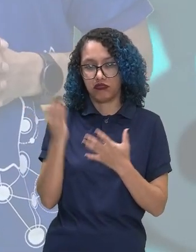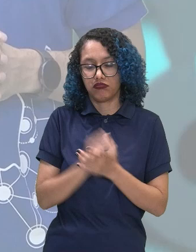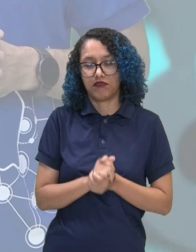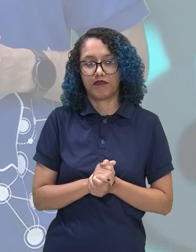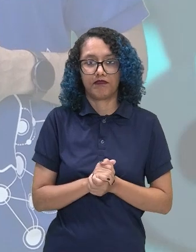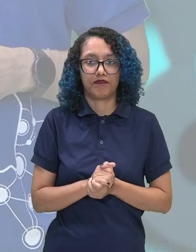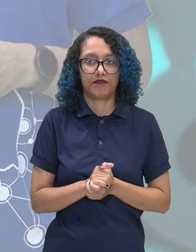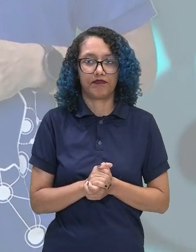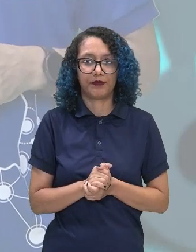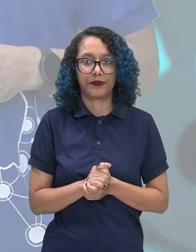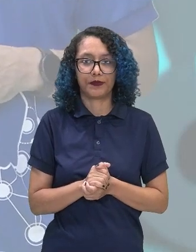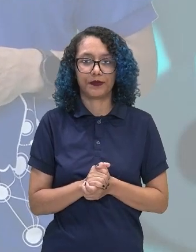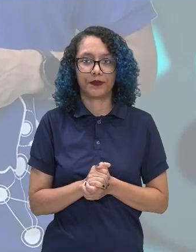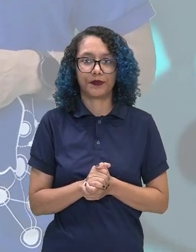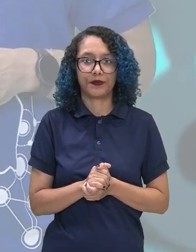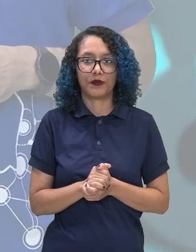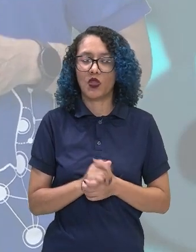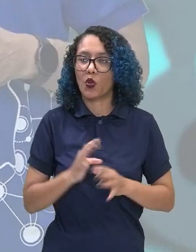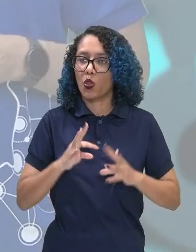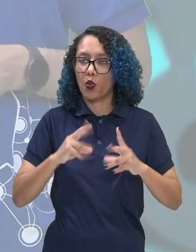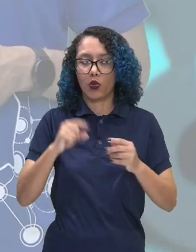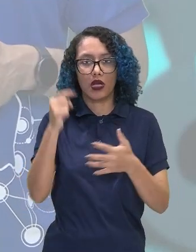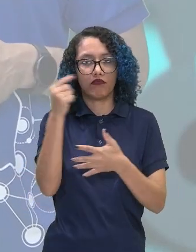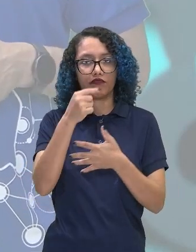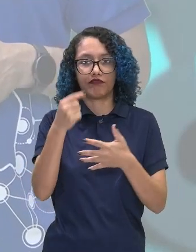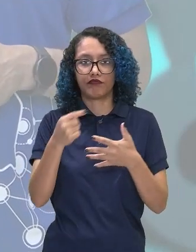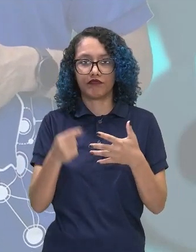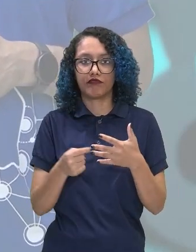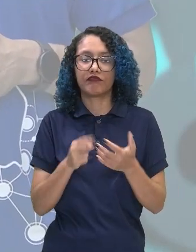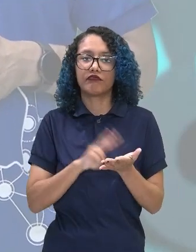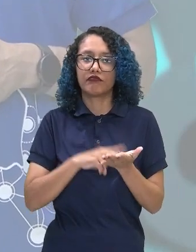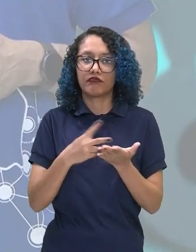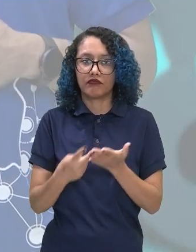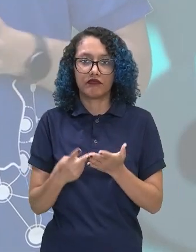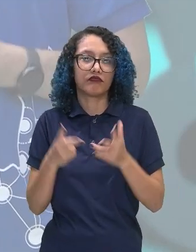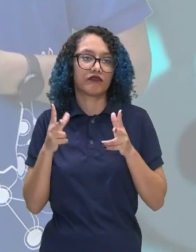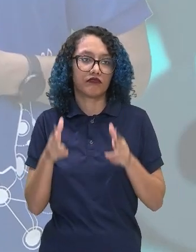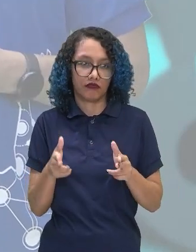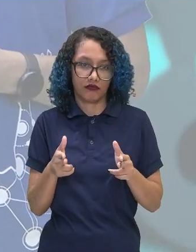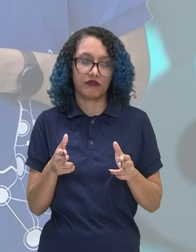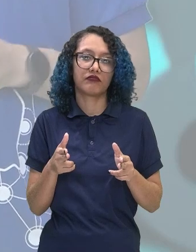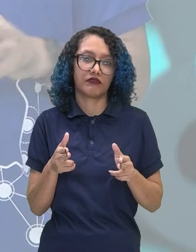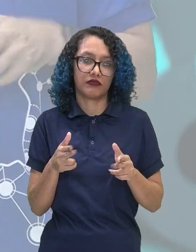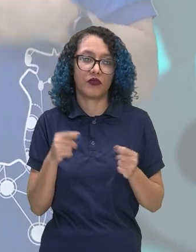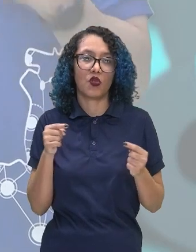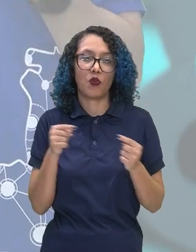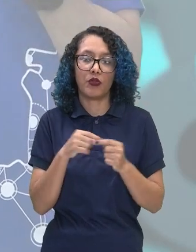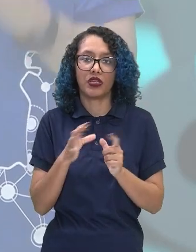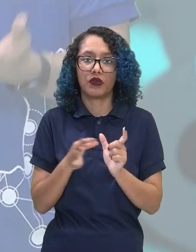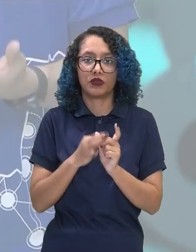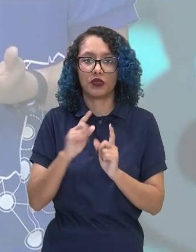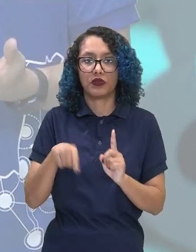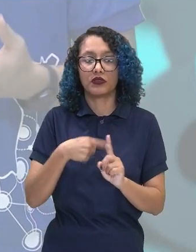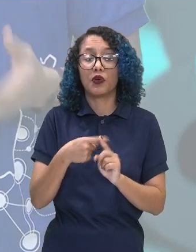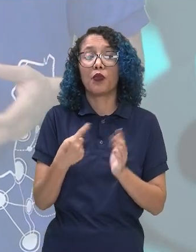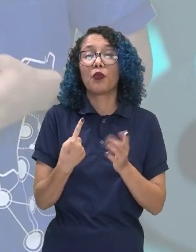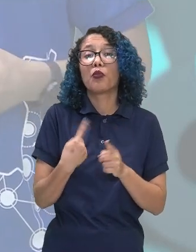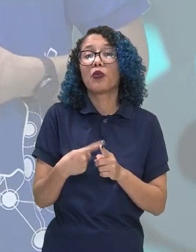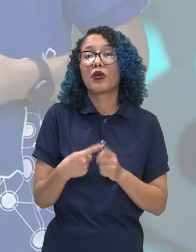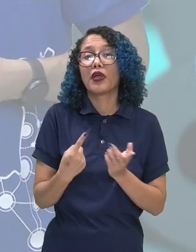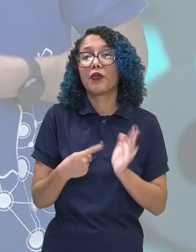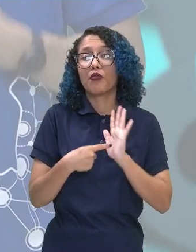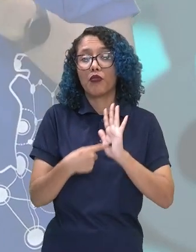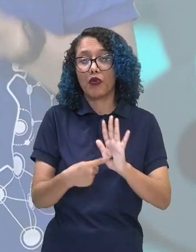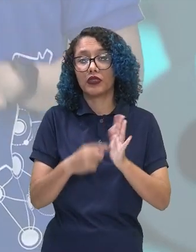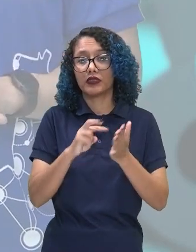addition, além disso. Todas basicamente têm a mesma tradução e elas são conjunções aditivas porque vão passar essa ideia